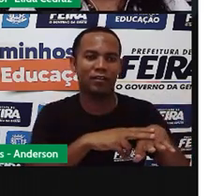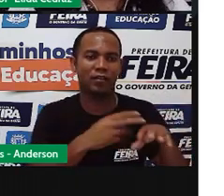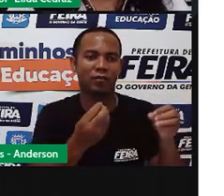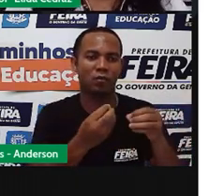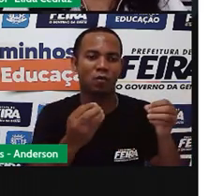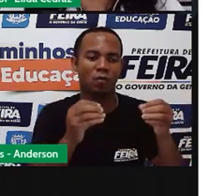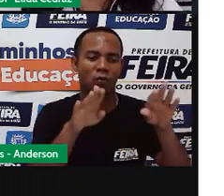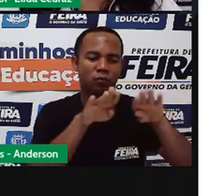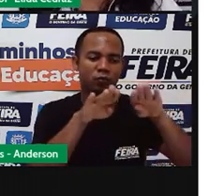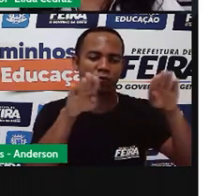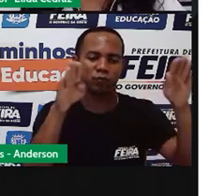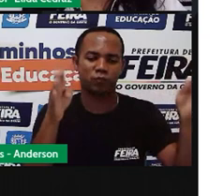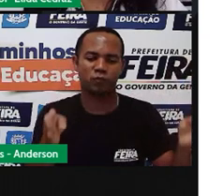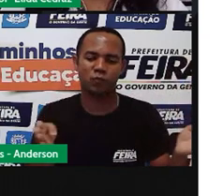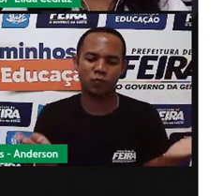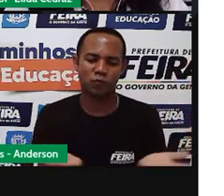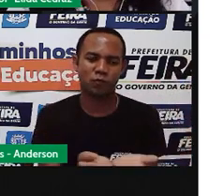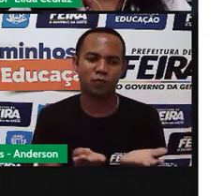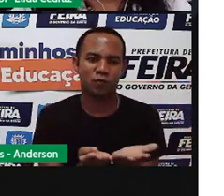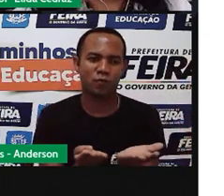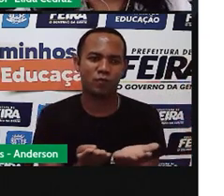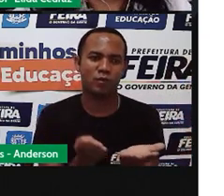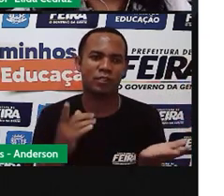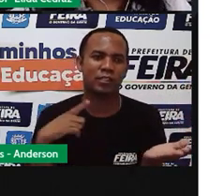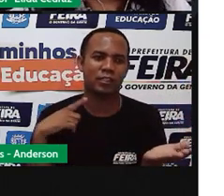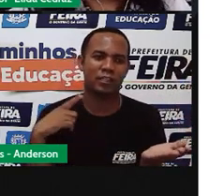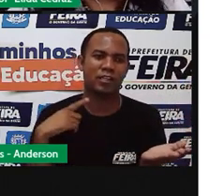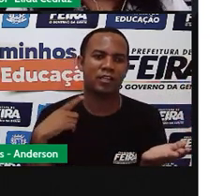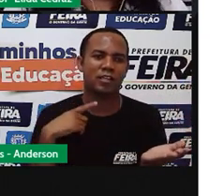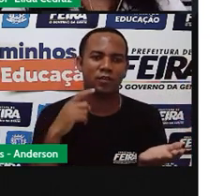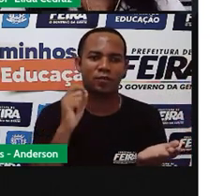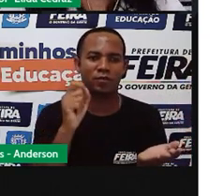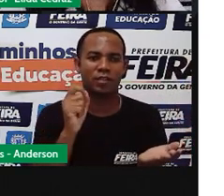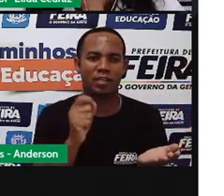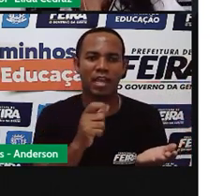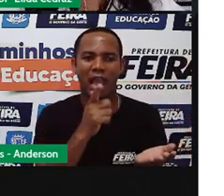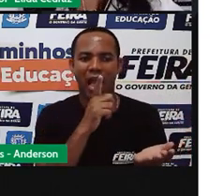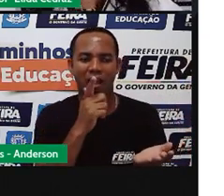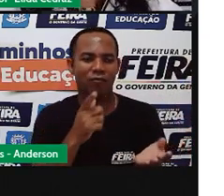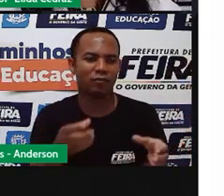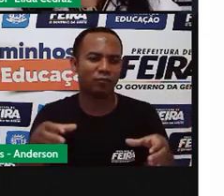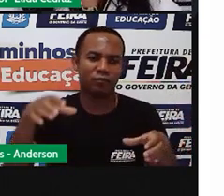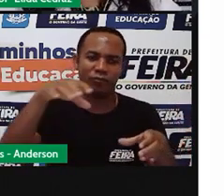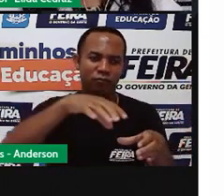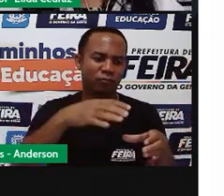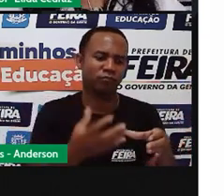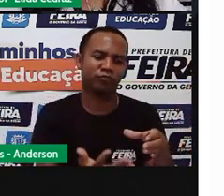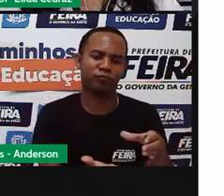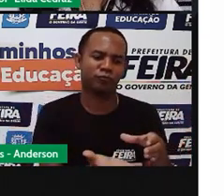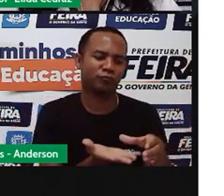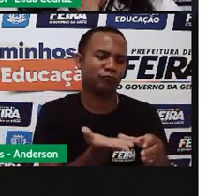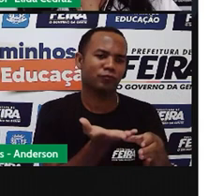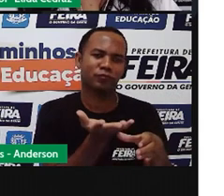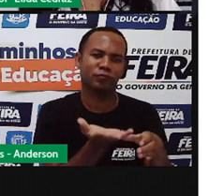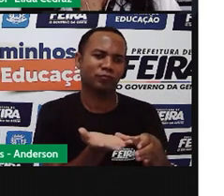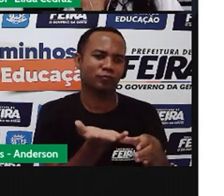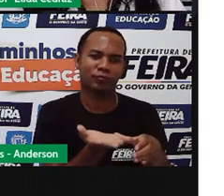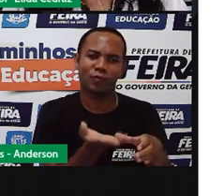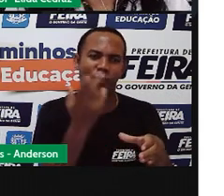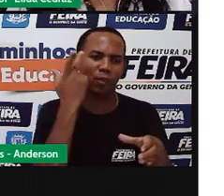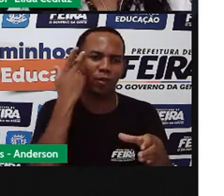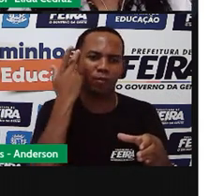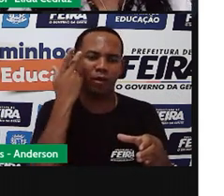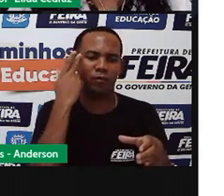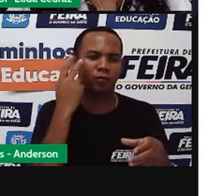outra aula disse que o vidro ele tinha uma resistência à água. Justamente, nós